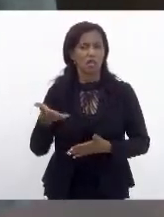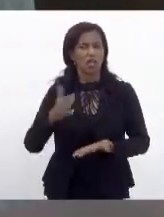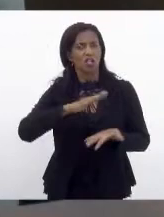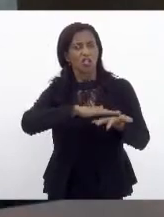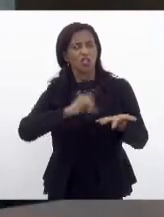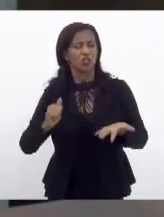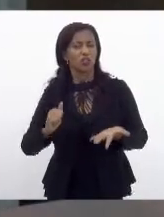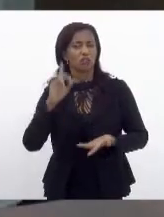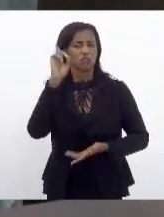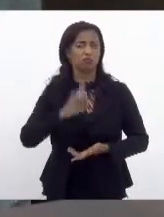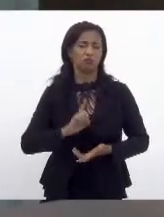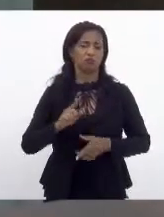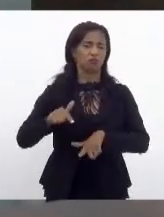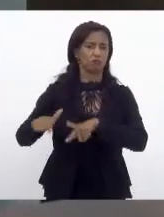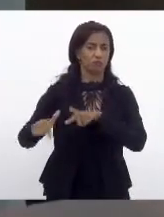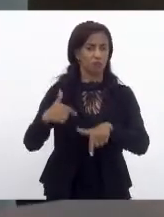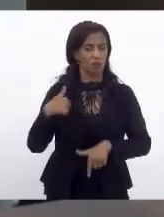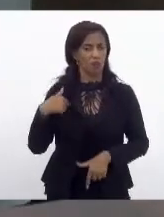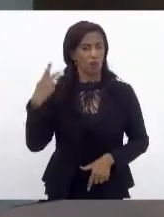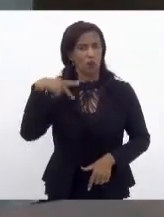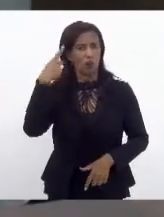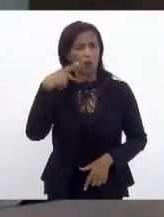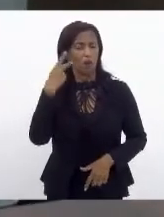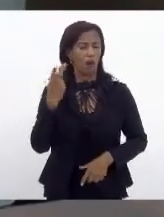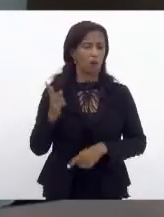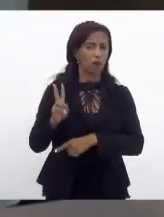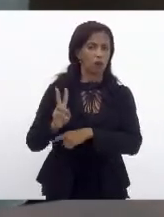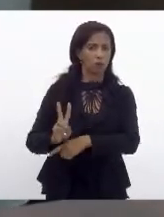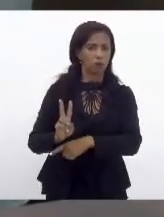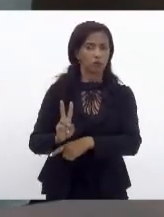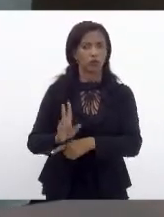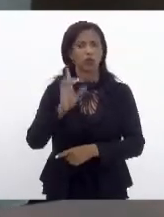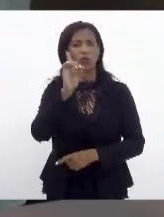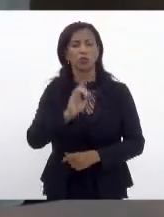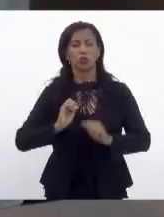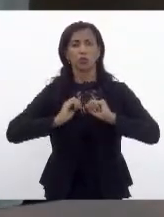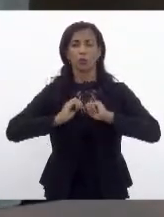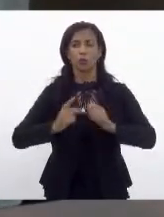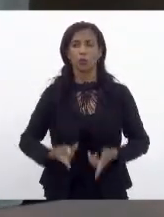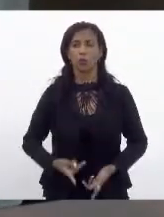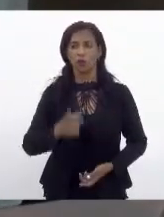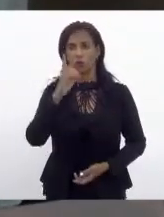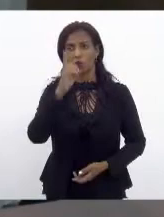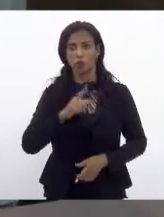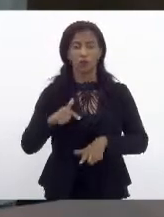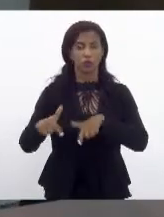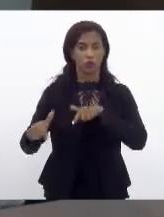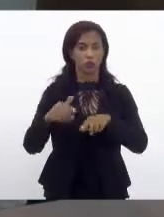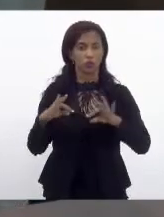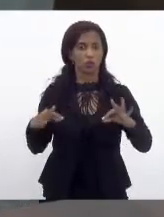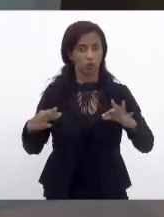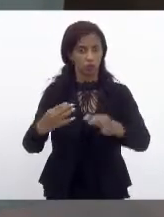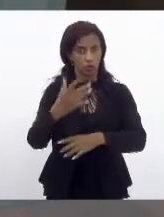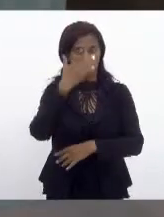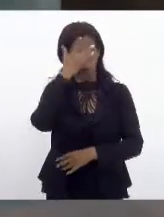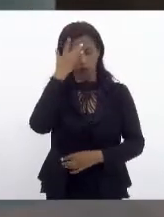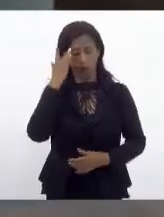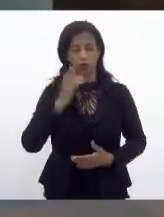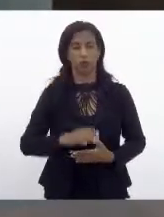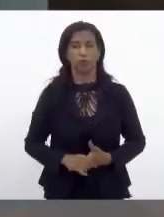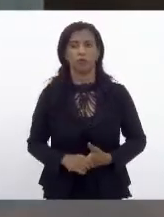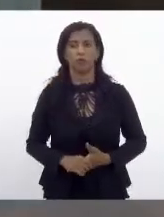trabalhistas. Eu, como parlamentar, defendo os direitos humanos e os direitos trabalhistas de todos e